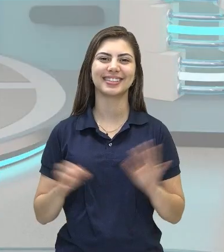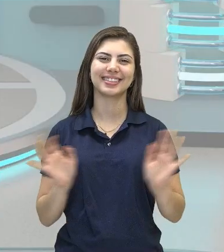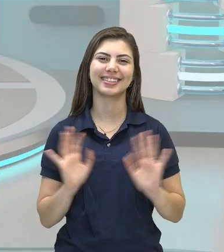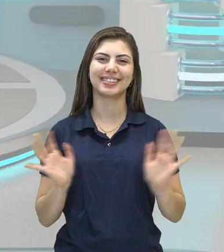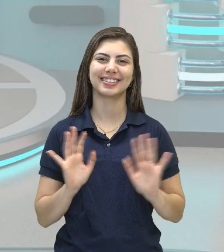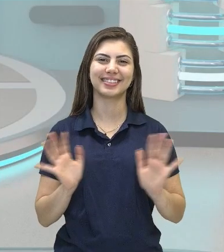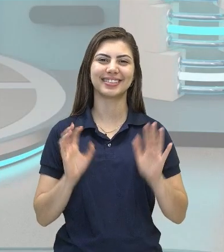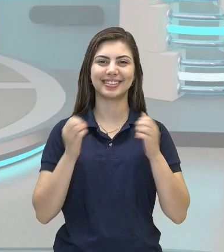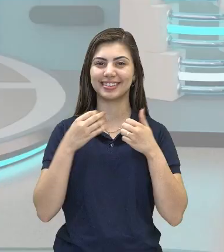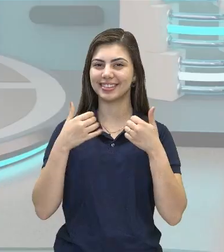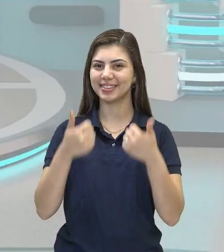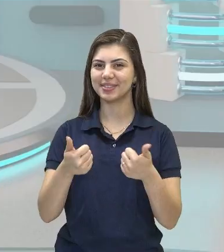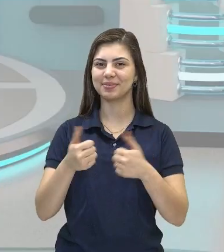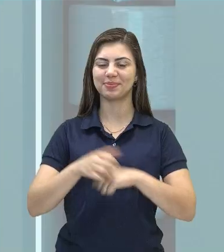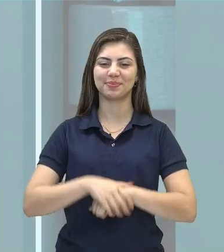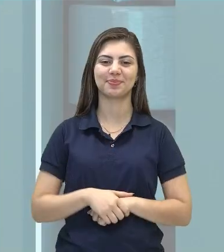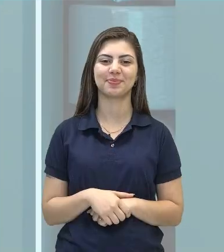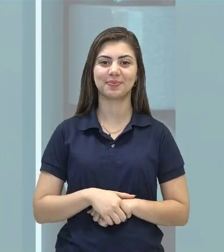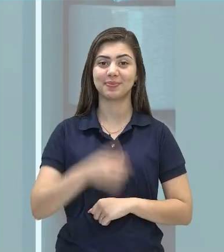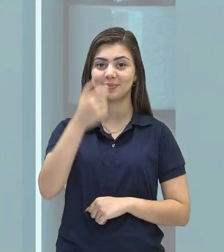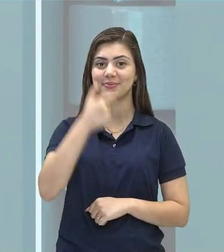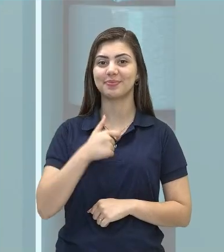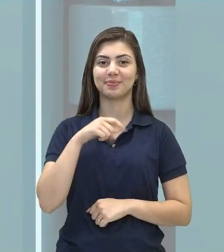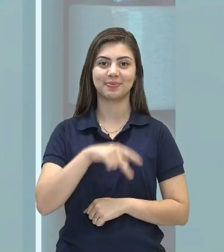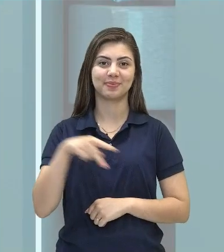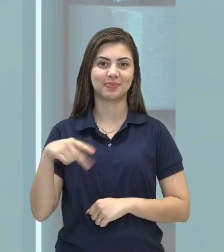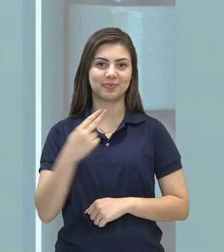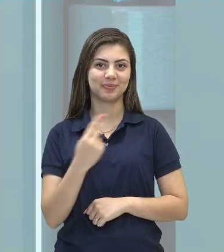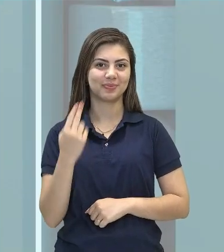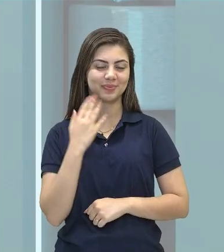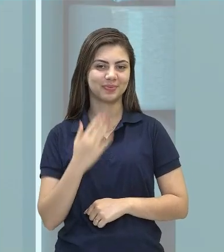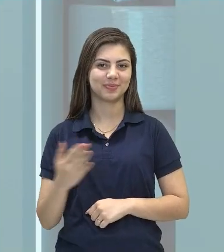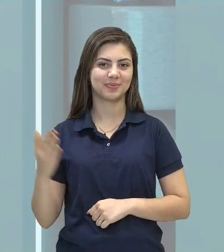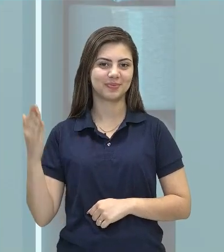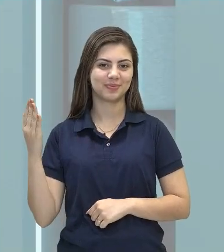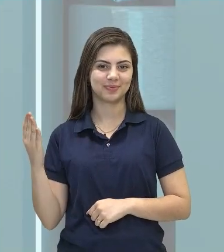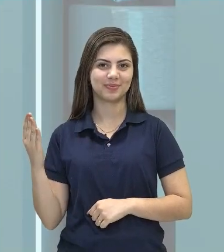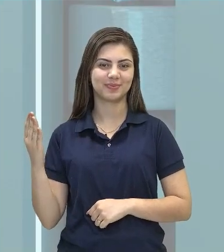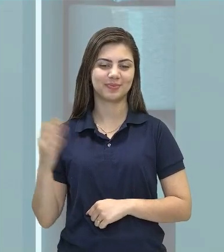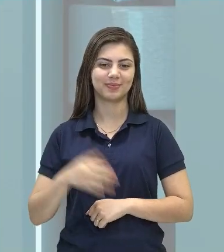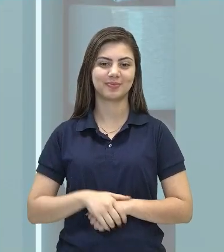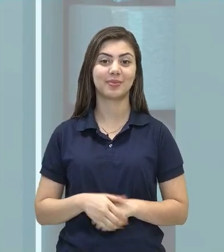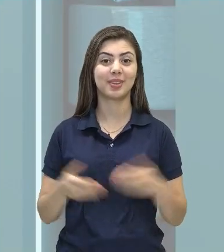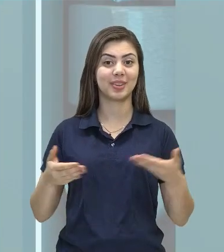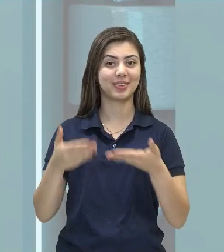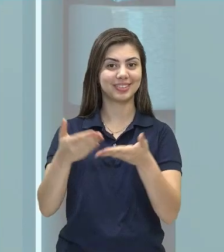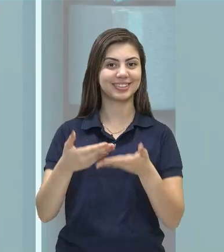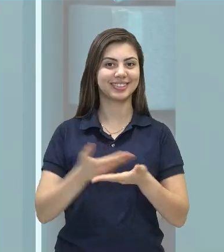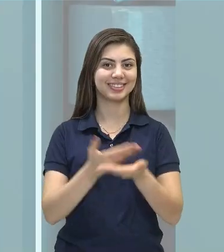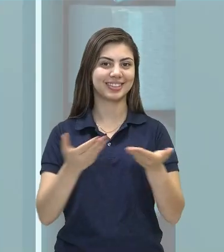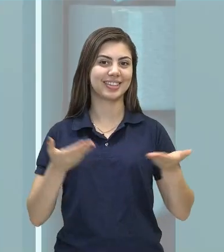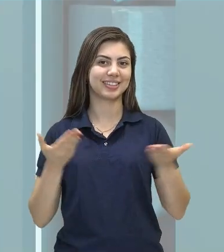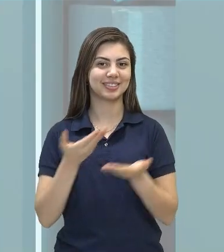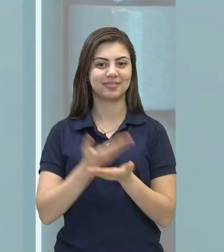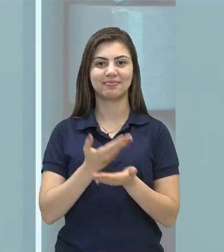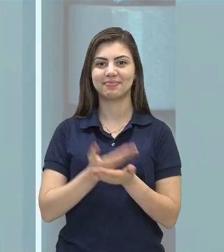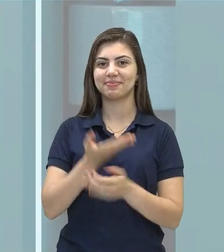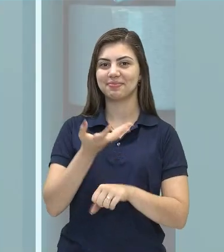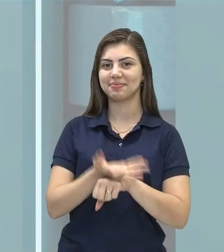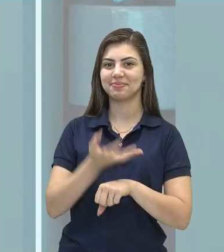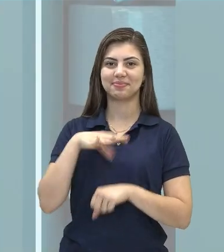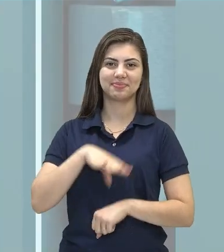Olá, tudo bem com vocês? Eu sou a professora Dinancy Silva e convido vocês hoje para a nossa aula de